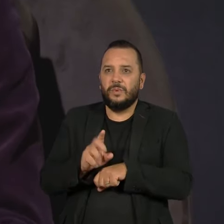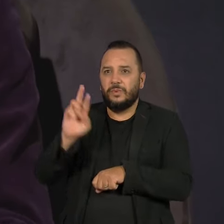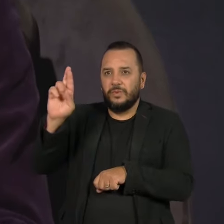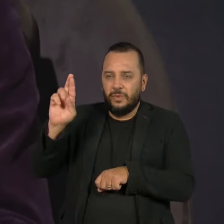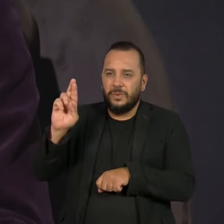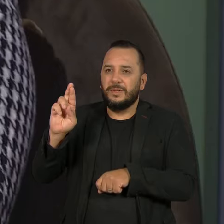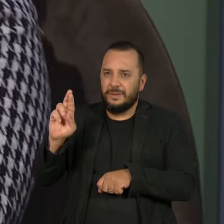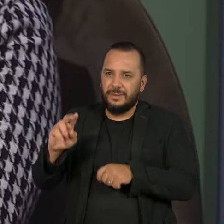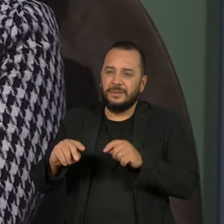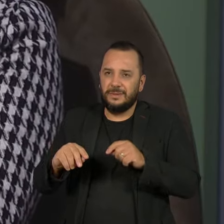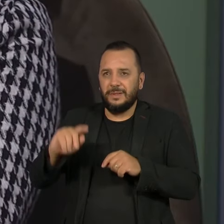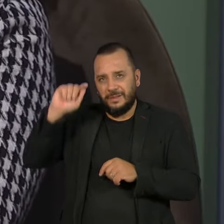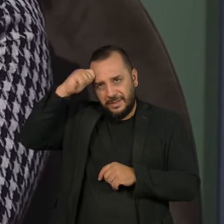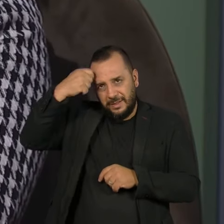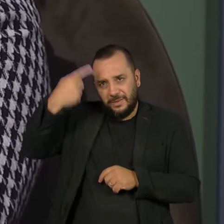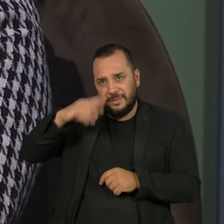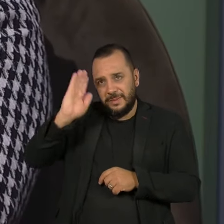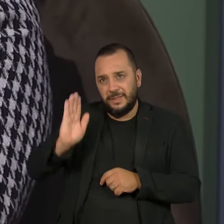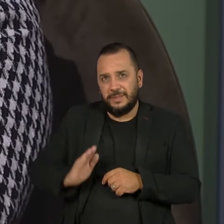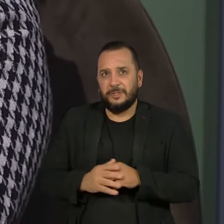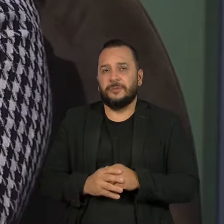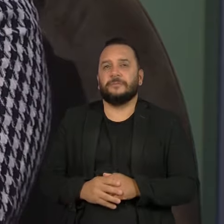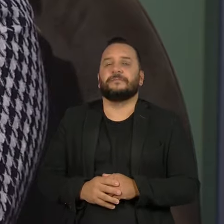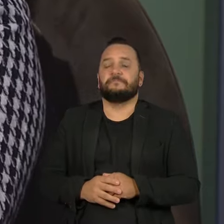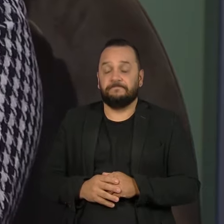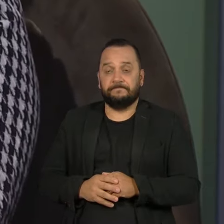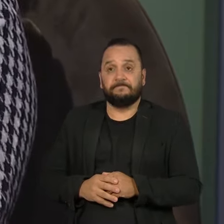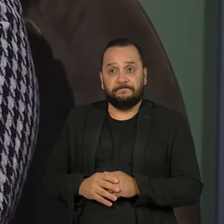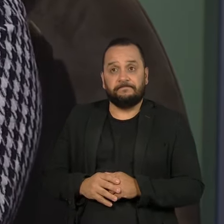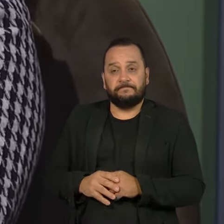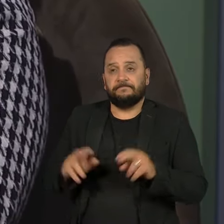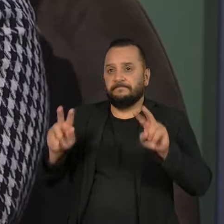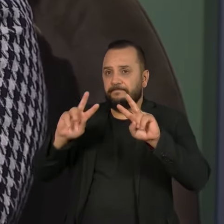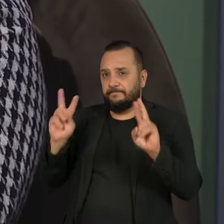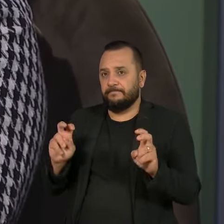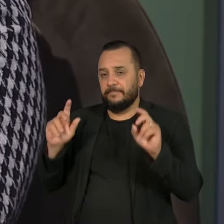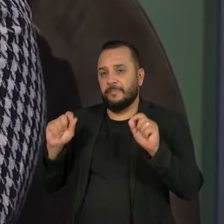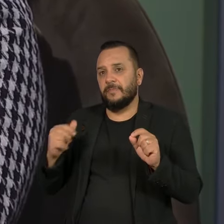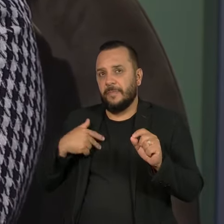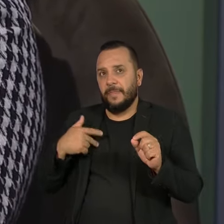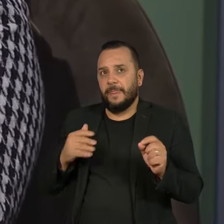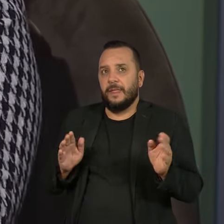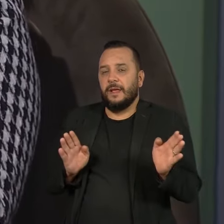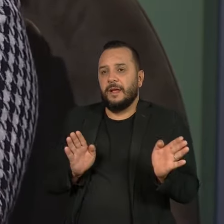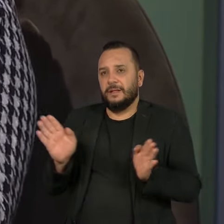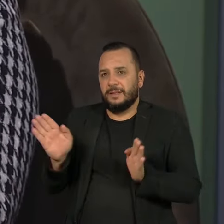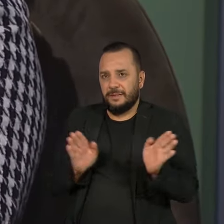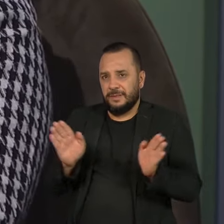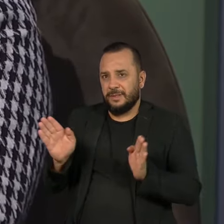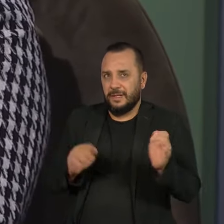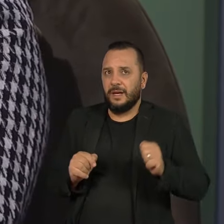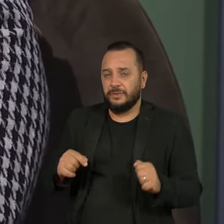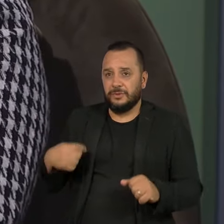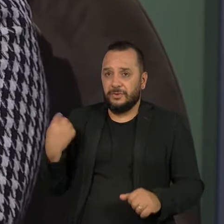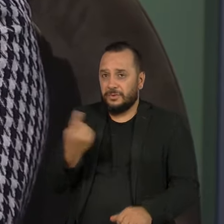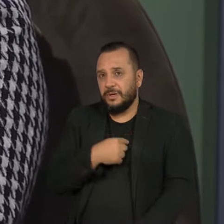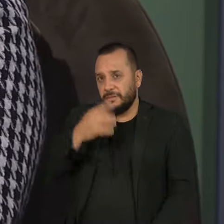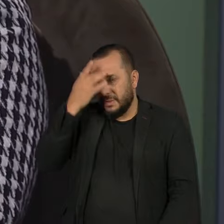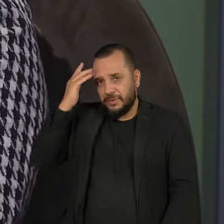negros no Brasil. Quando nós falamos de acessibilidade, né, de nós, né, pessoas